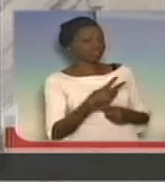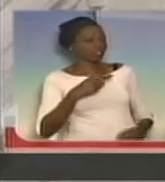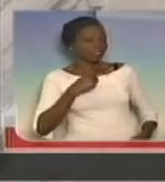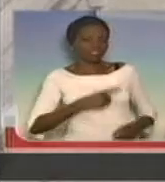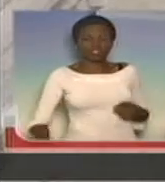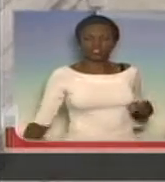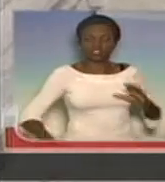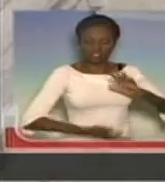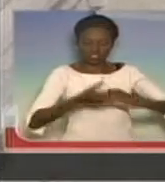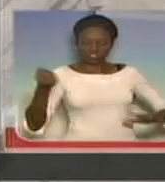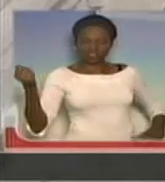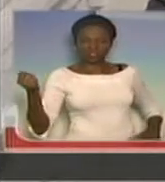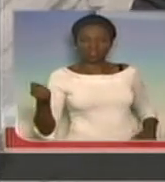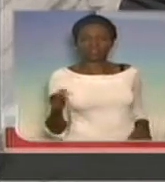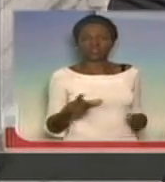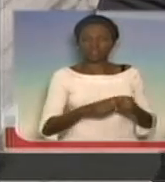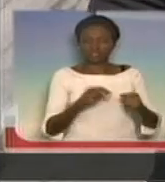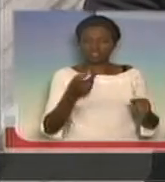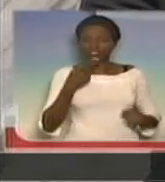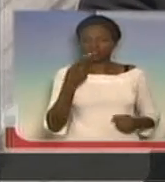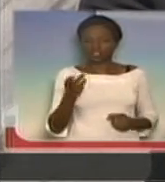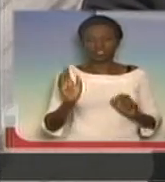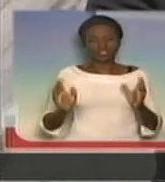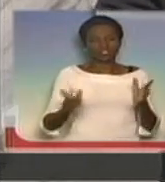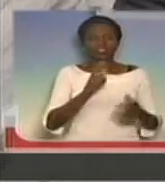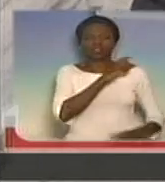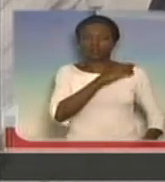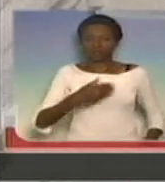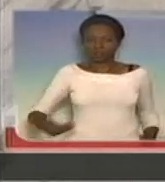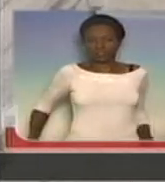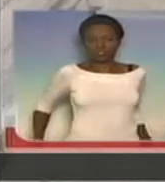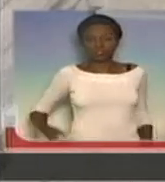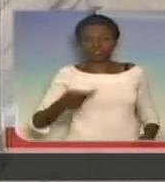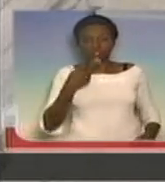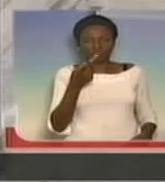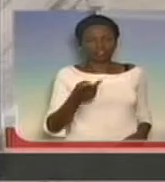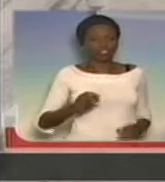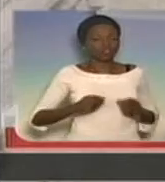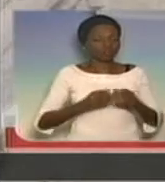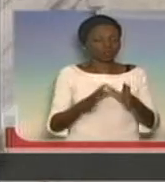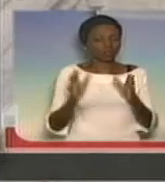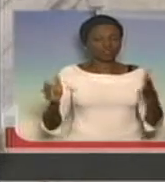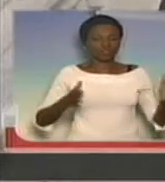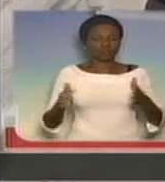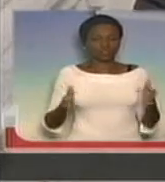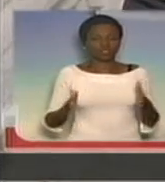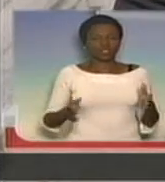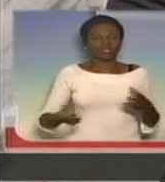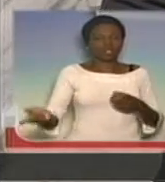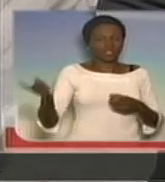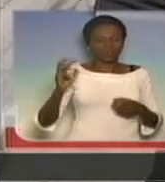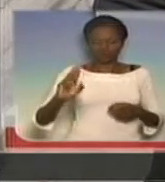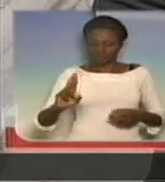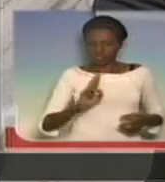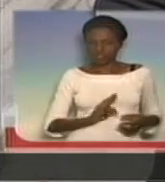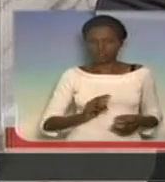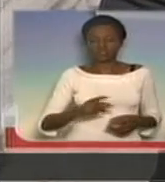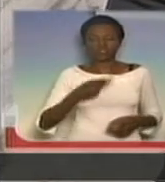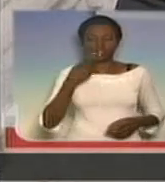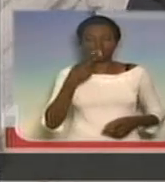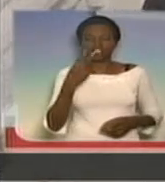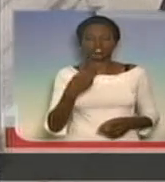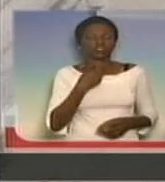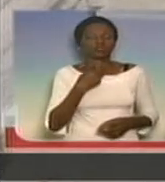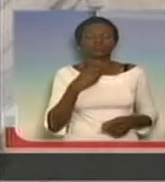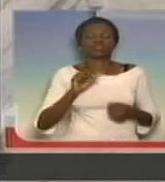26, do qual já fiz um documento ao senhor governador, já fiz uma indicação logo no início do nosso mandato, me devolveu dizendo que não poderia ser tomado